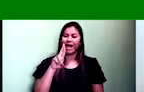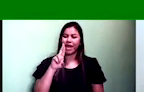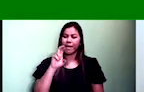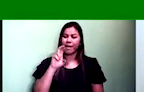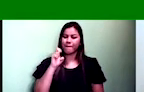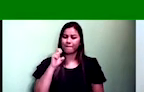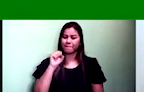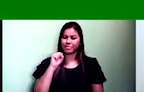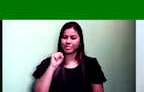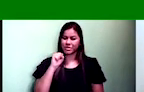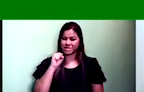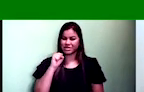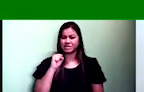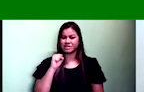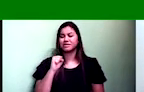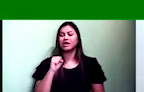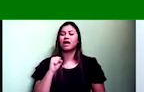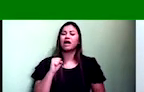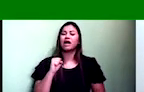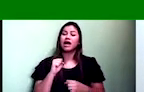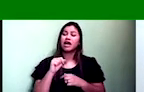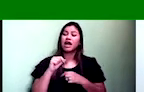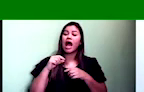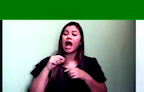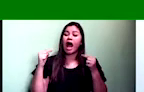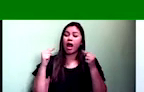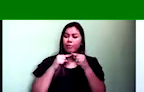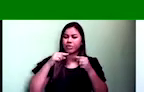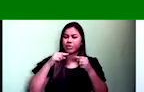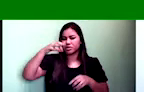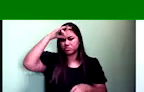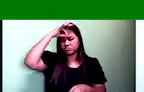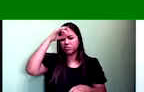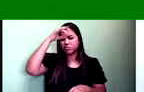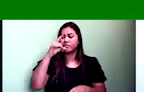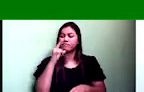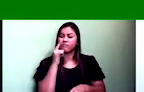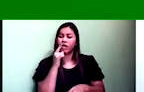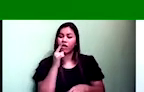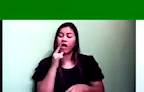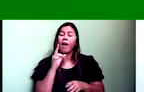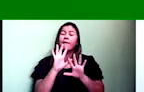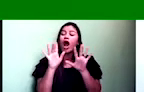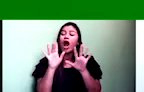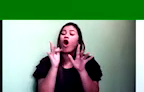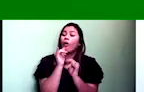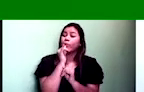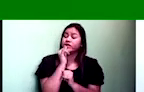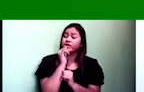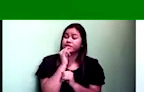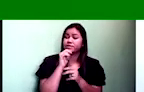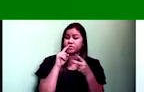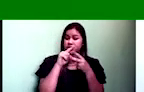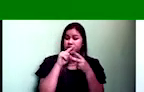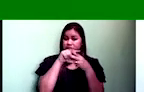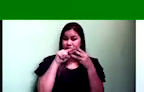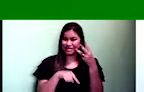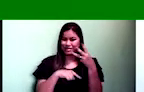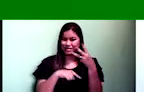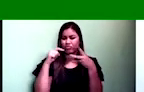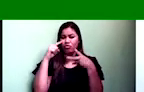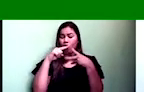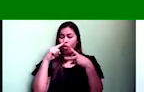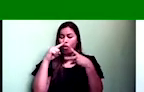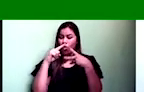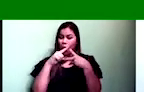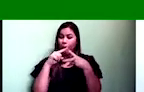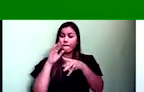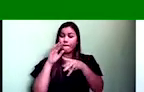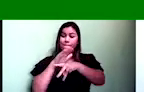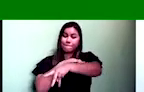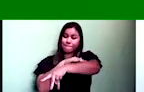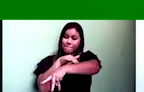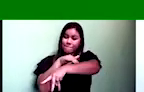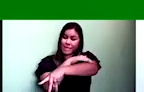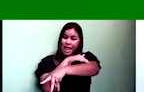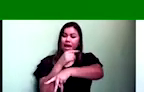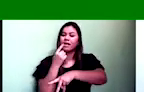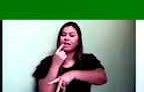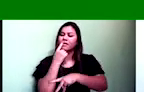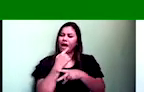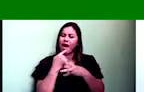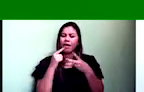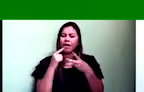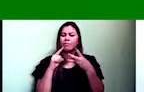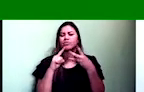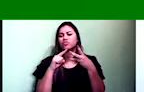o herpes de pele e o herpes de mucosa, aquele que frequentemente atinge os lábios da